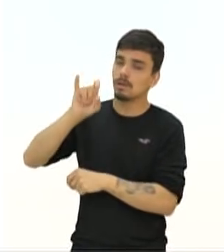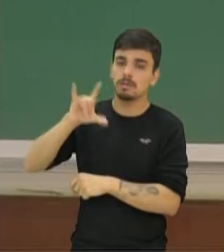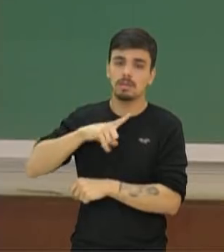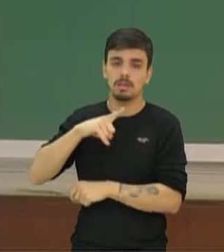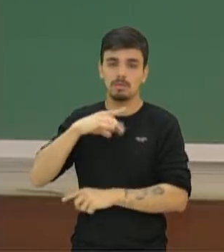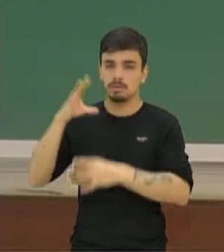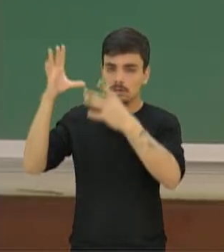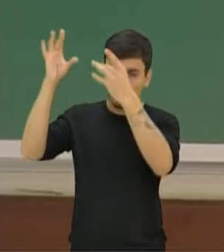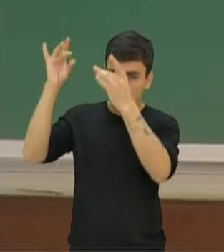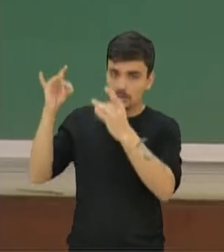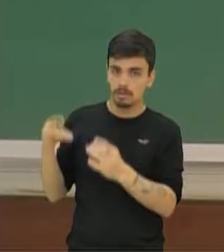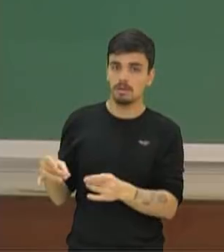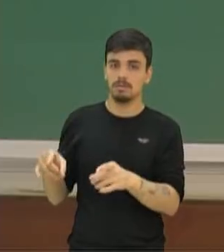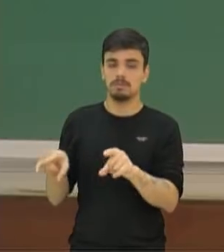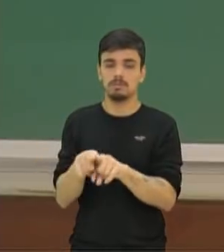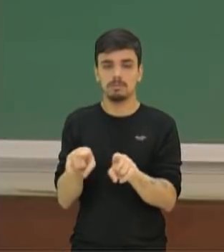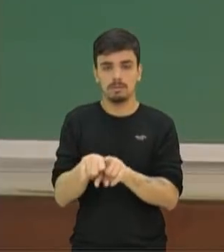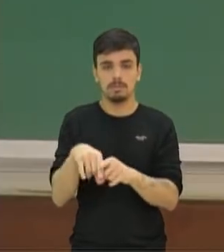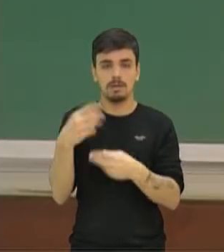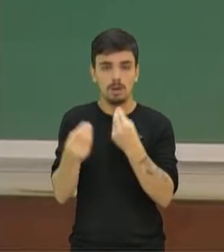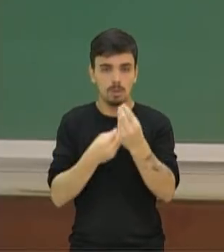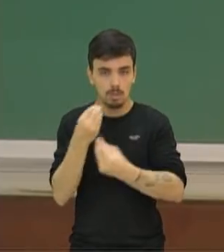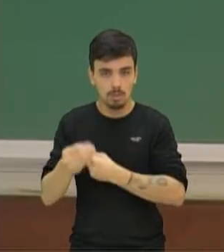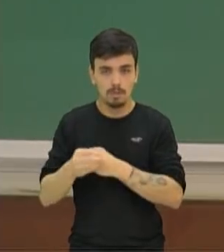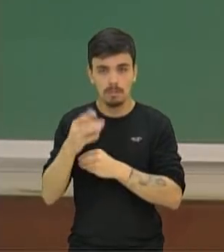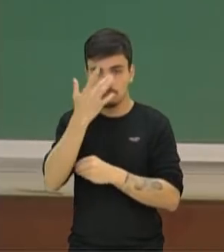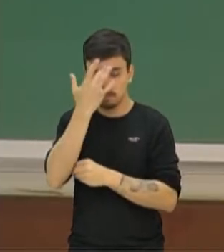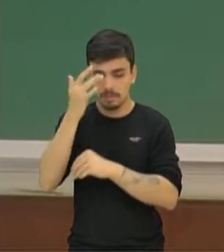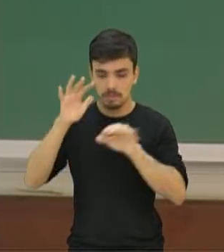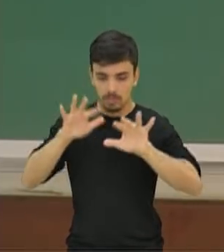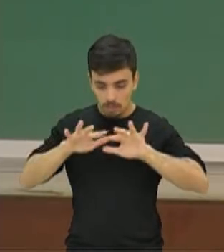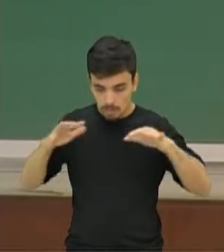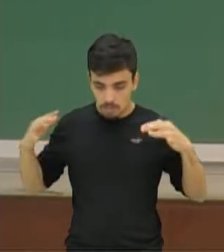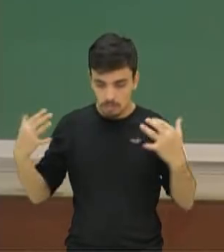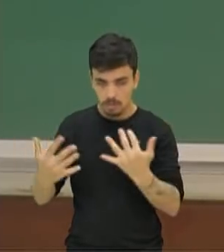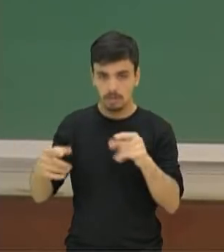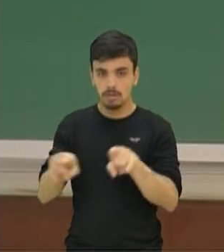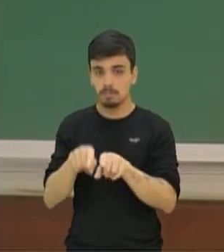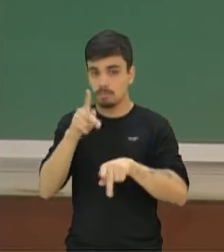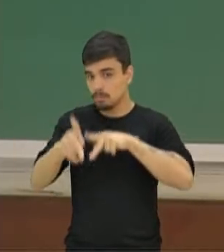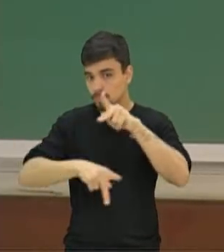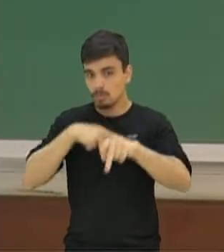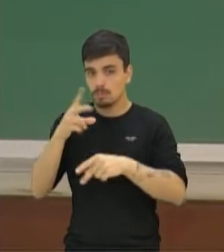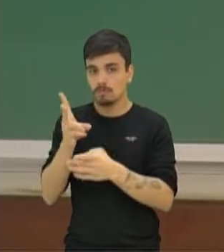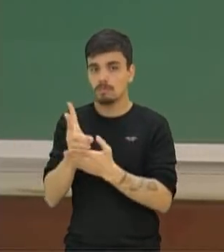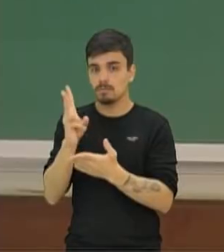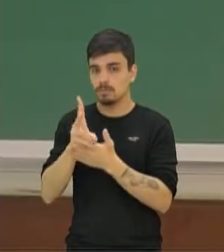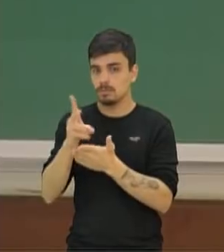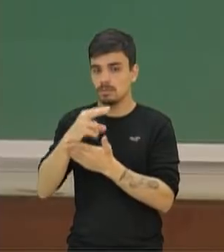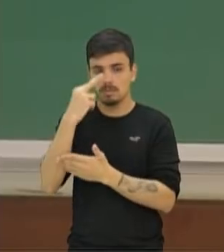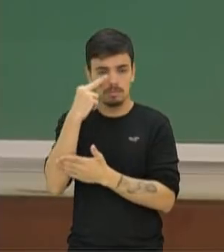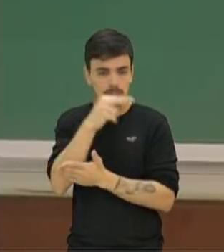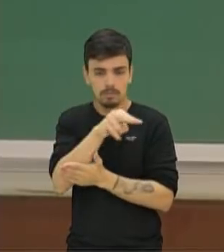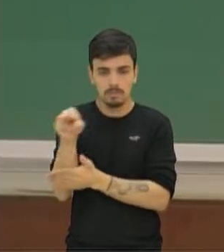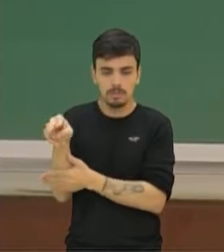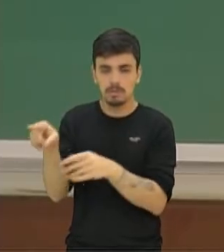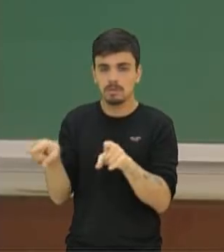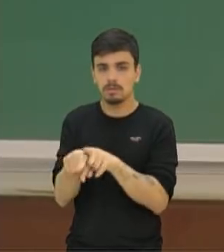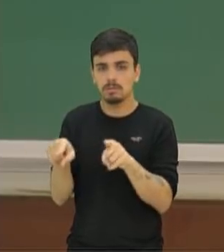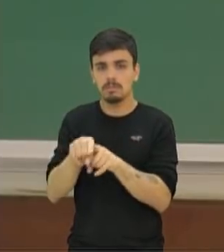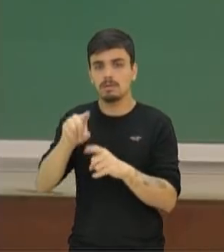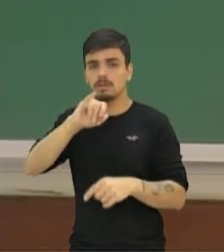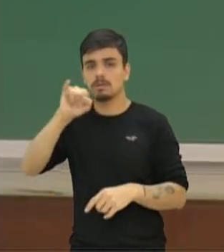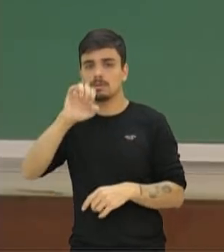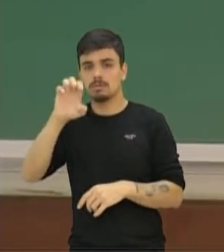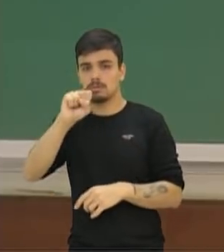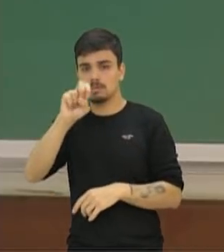dos detalhes, né? A plateia, né? Então os povos indígenas assistindo, né? Os jesuítas, né?